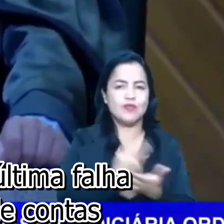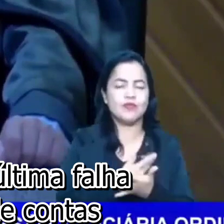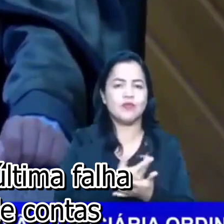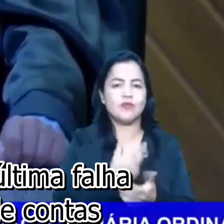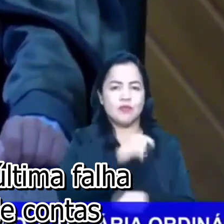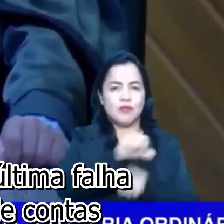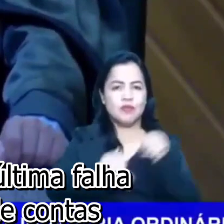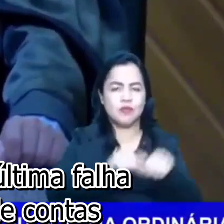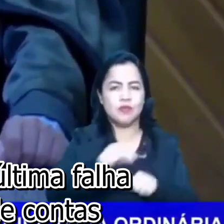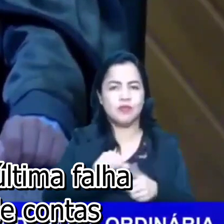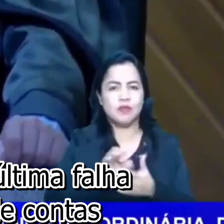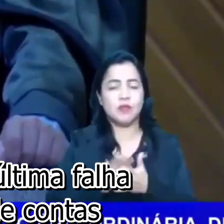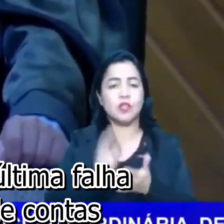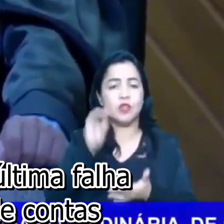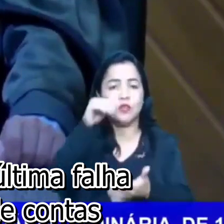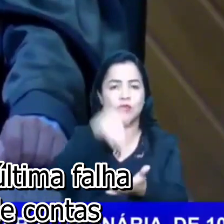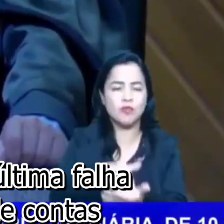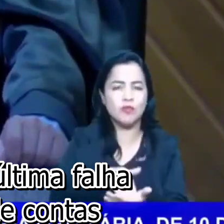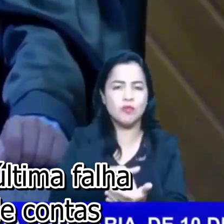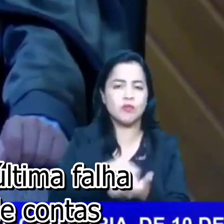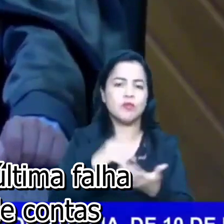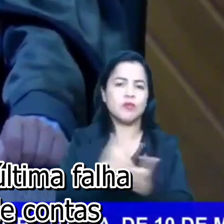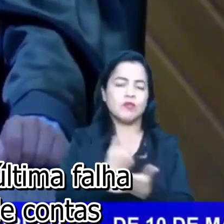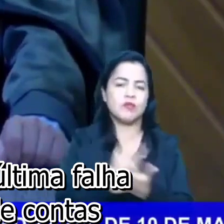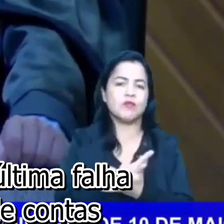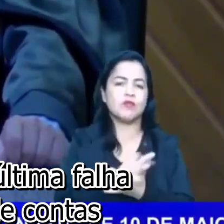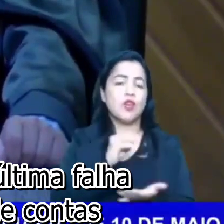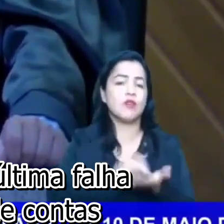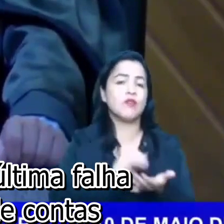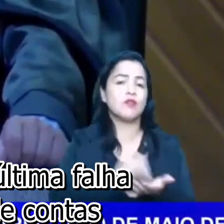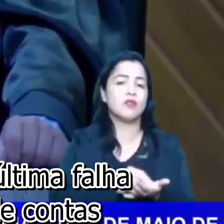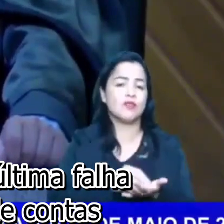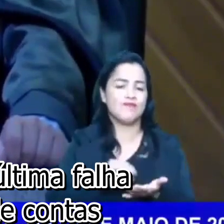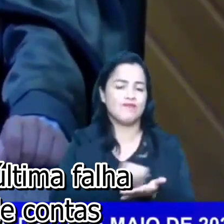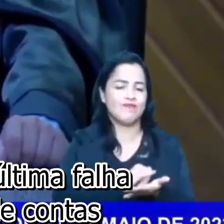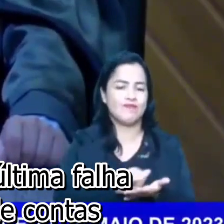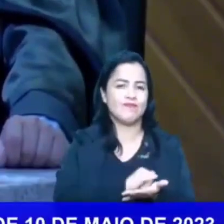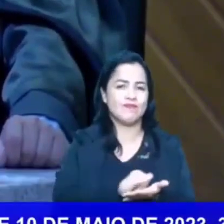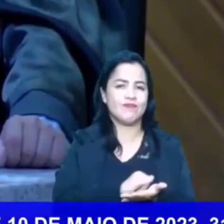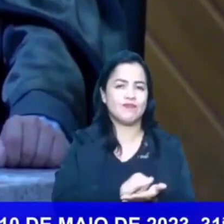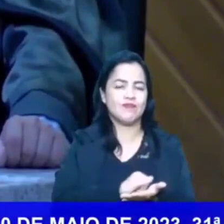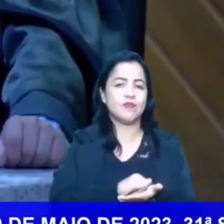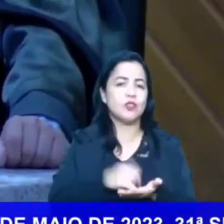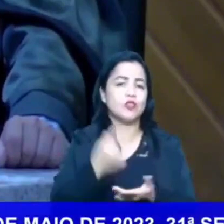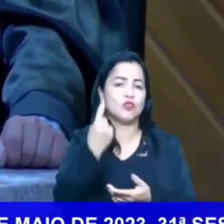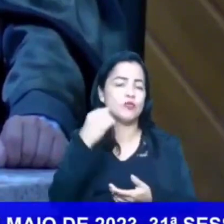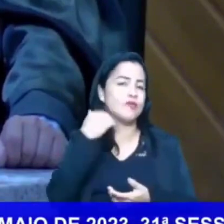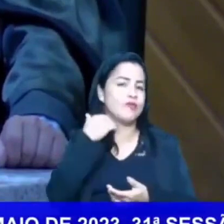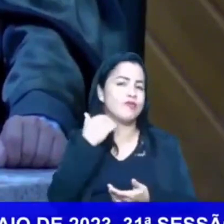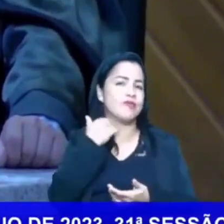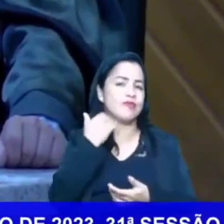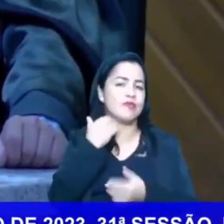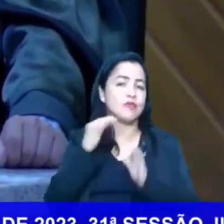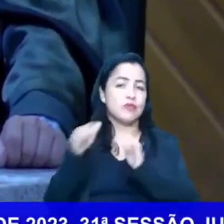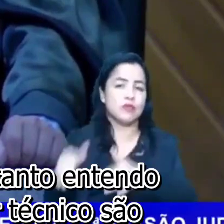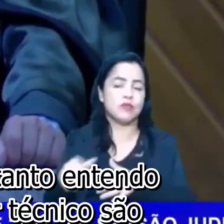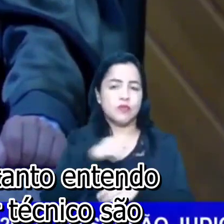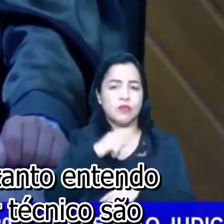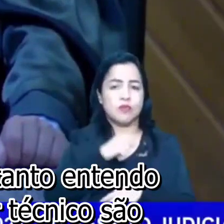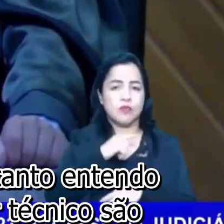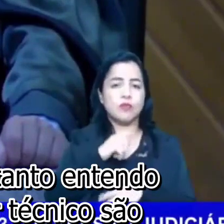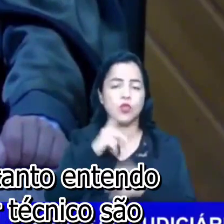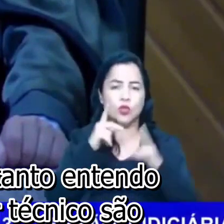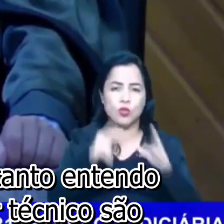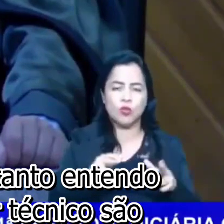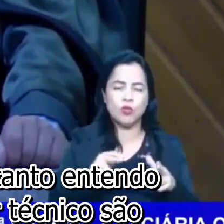a última falha relativa à ausência de registro de prestação de contas de uma das contas específicas, igualmente se traduz